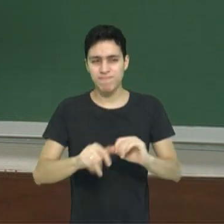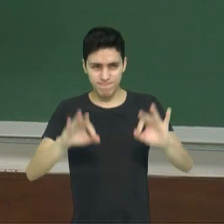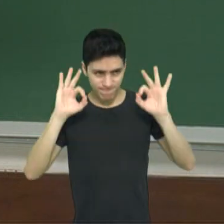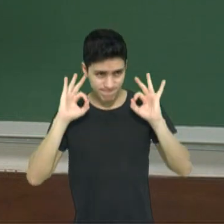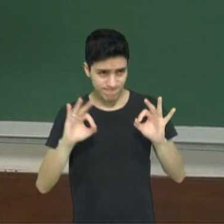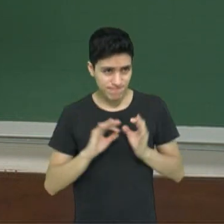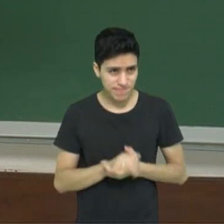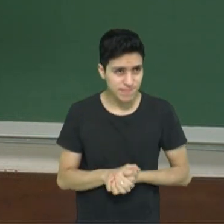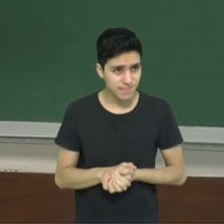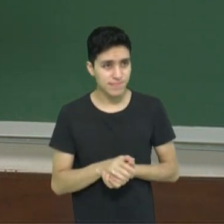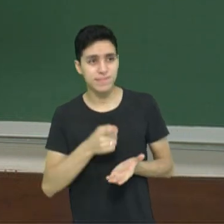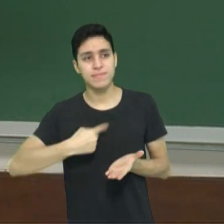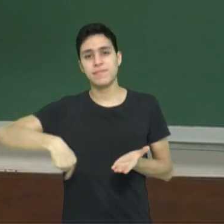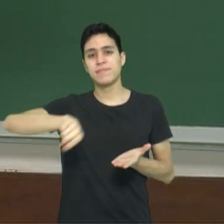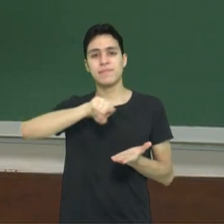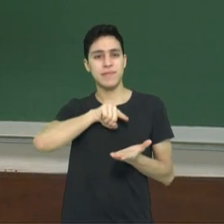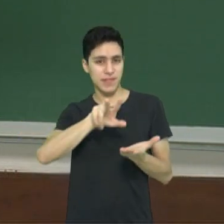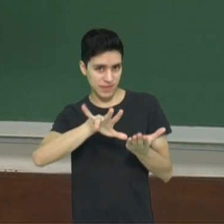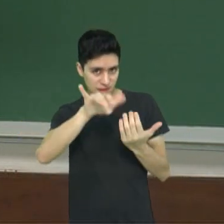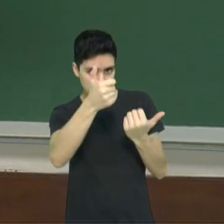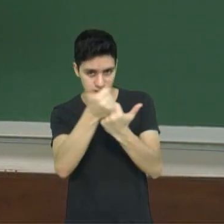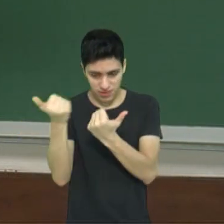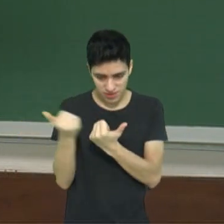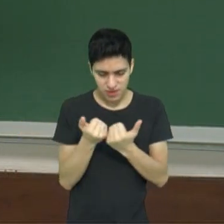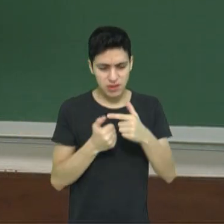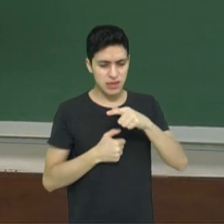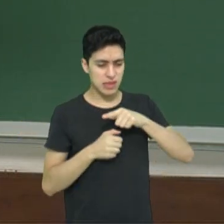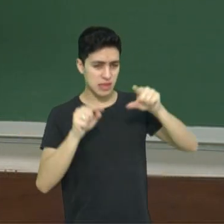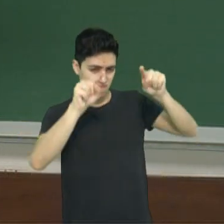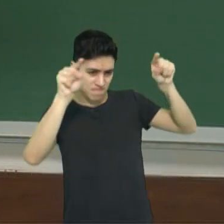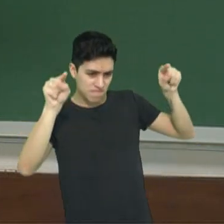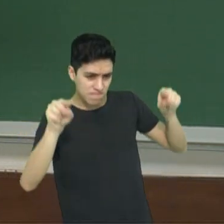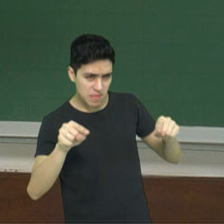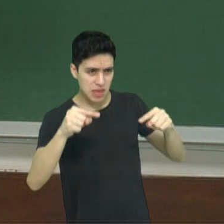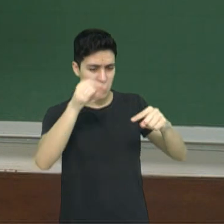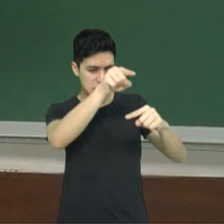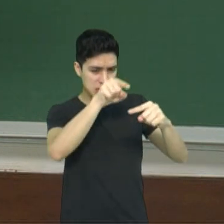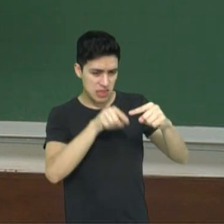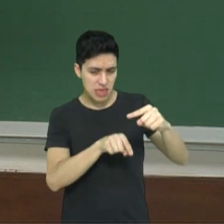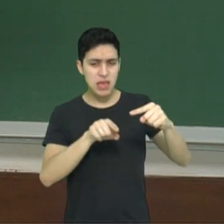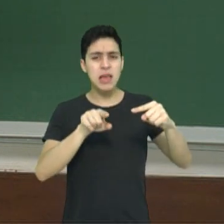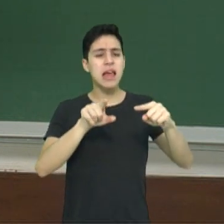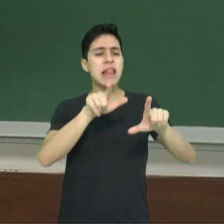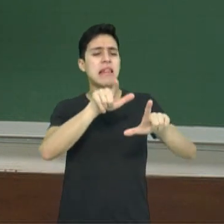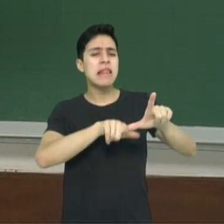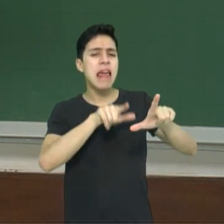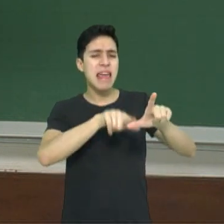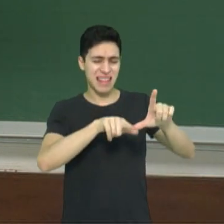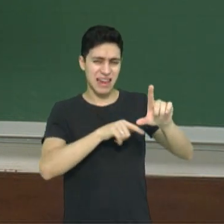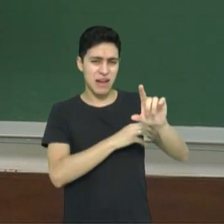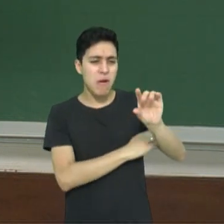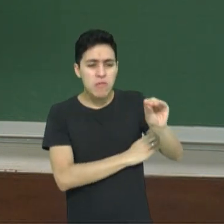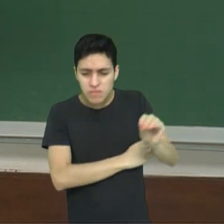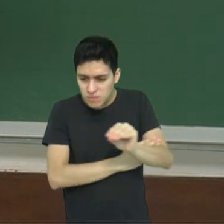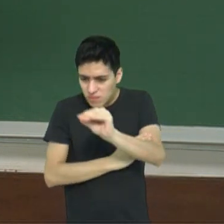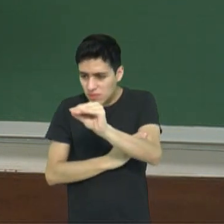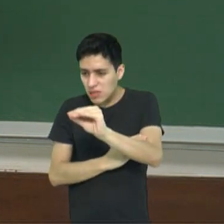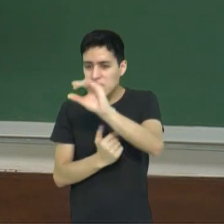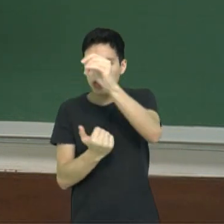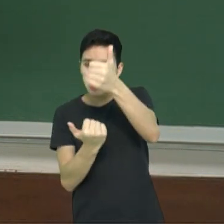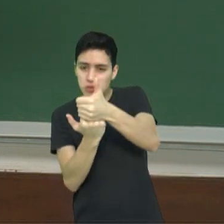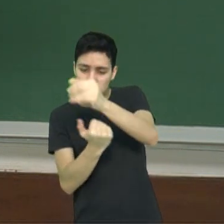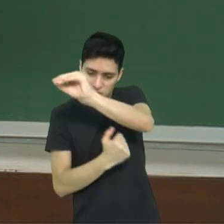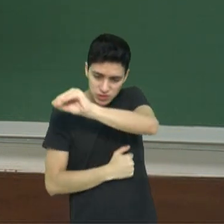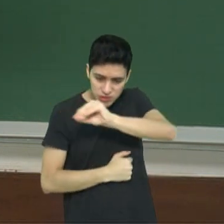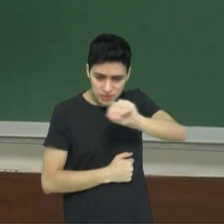Muito bem. Nós vamos substituir. Você escolhe uma equação, isola uma letra e substitui na